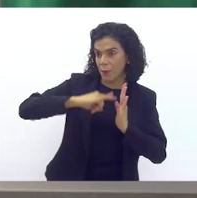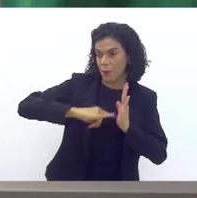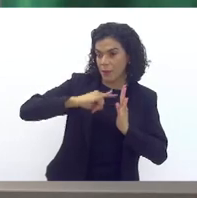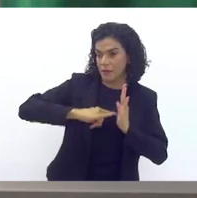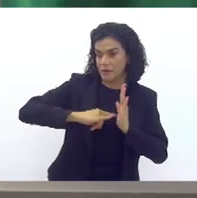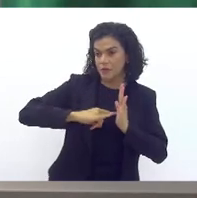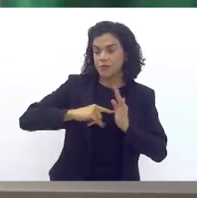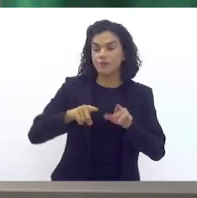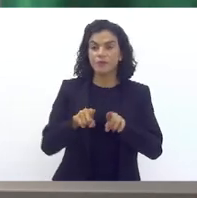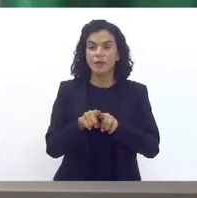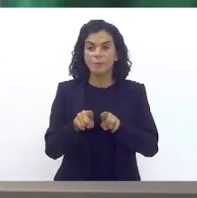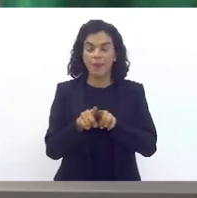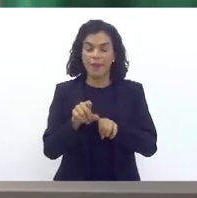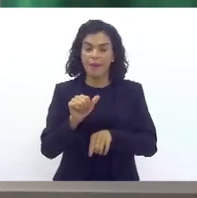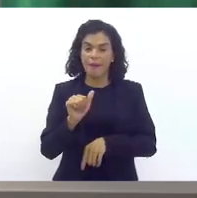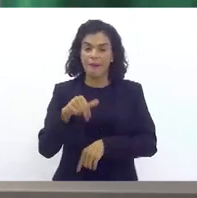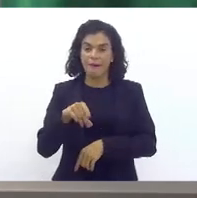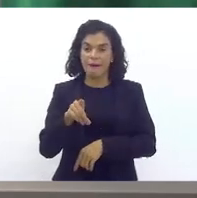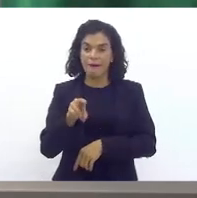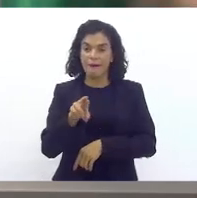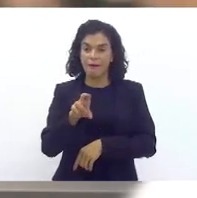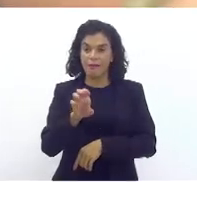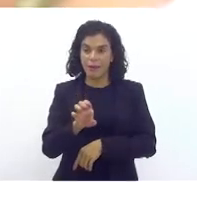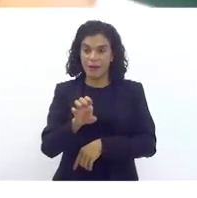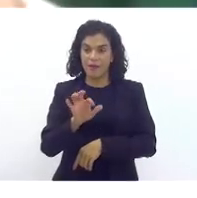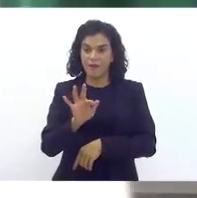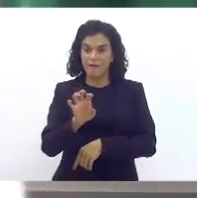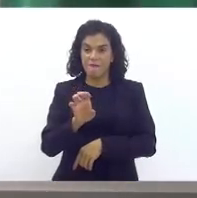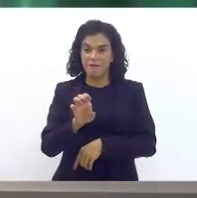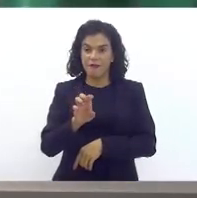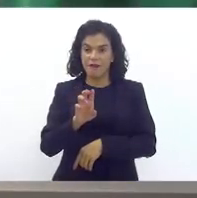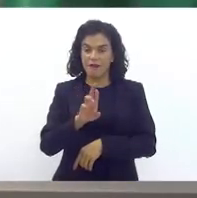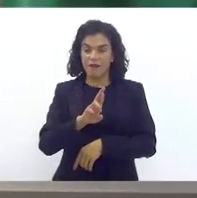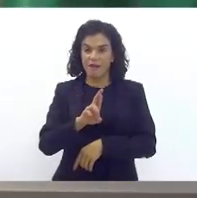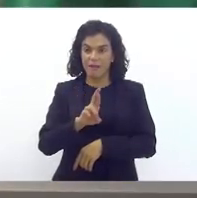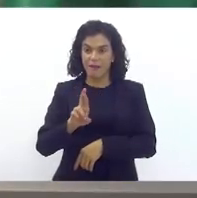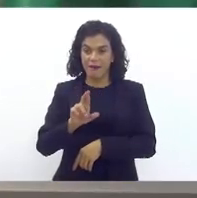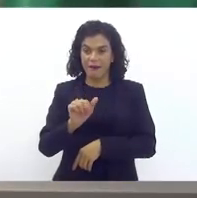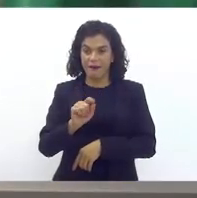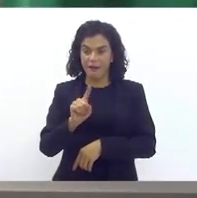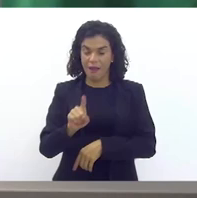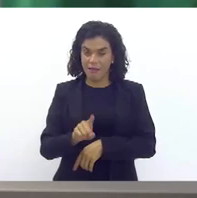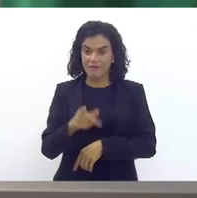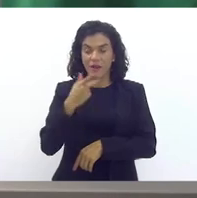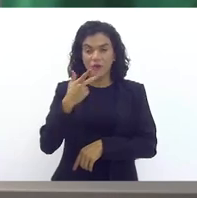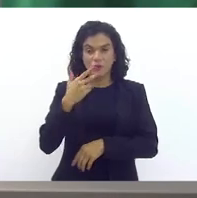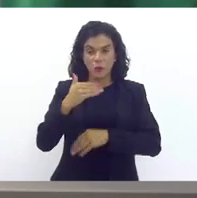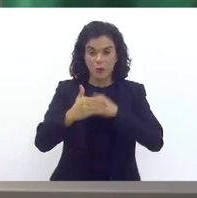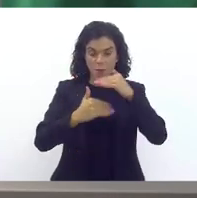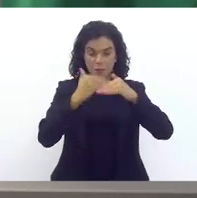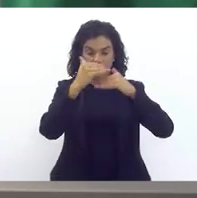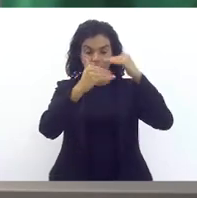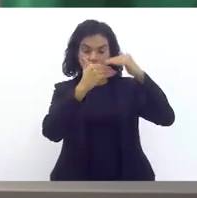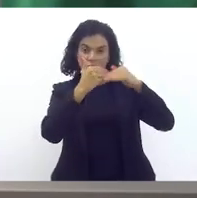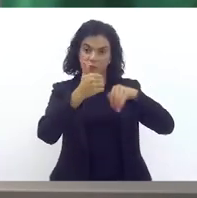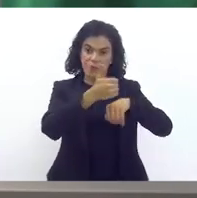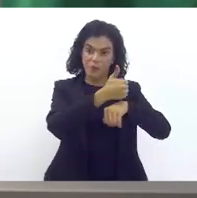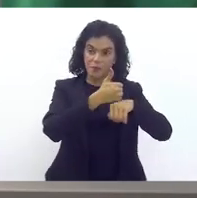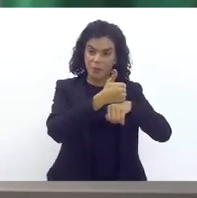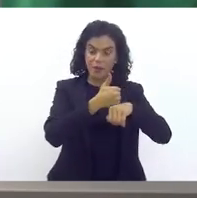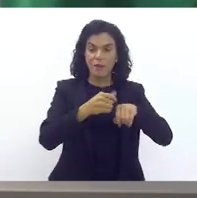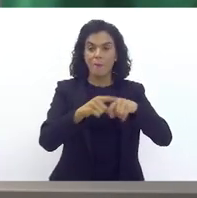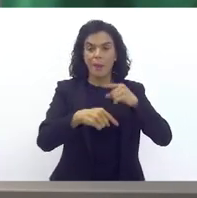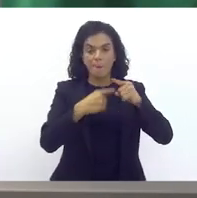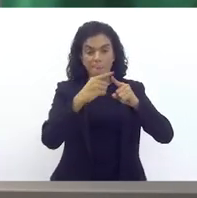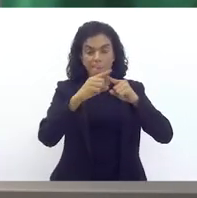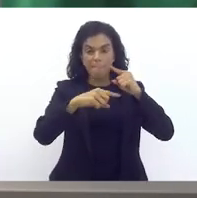Mas, por exemplo, o André Ferraz mencionou sobre a progressão funcional, e a lembrança que eu tenho é que nós